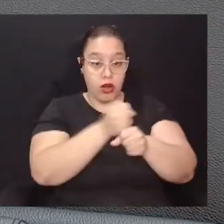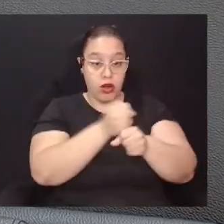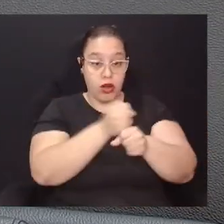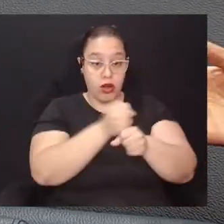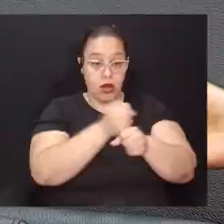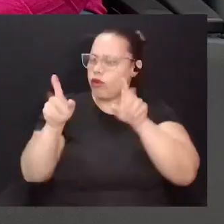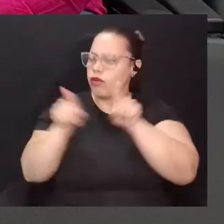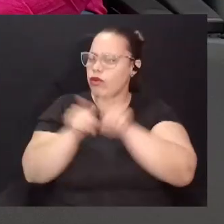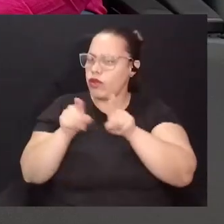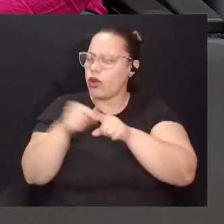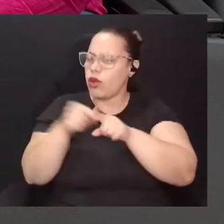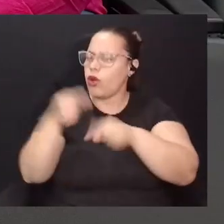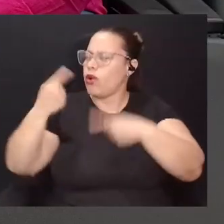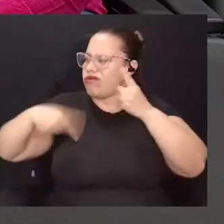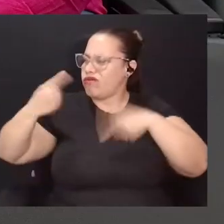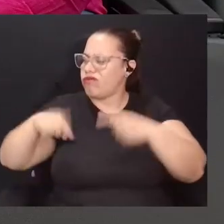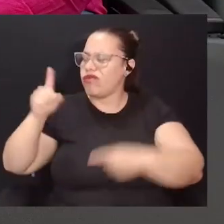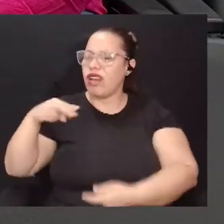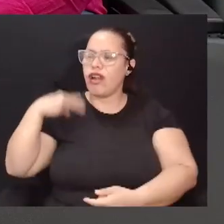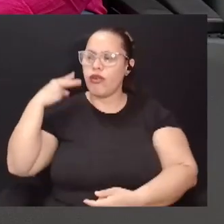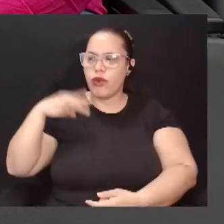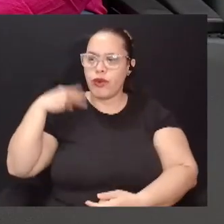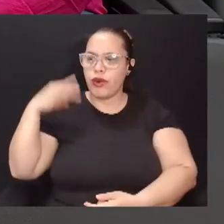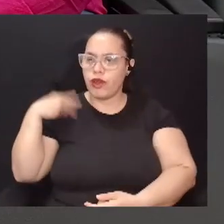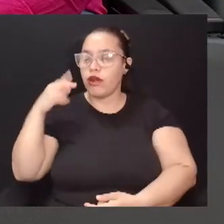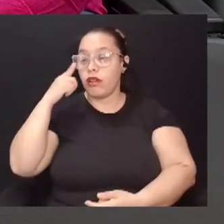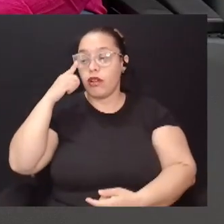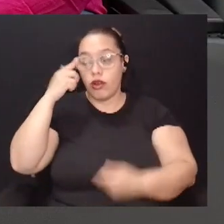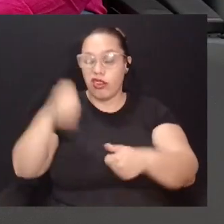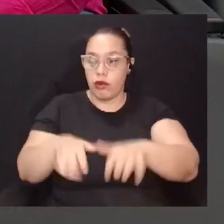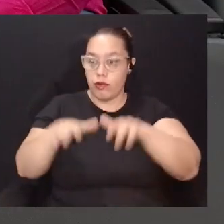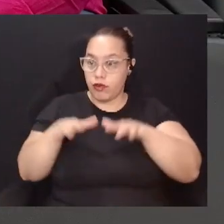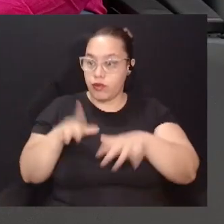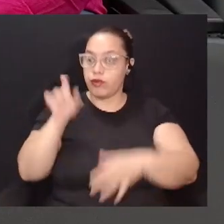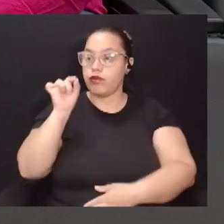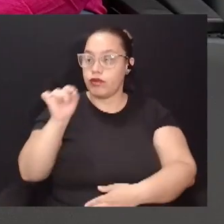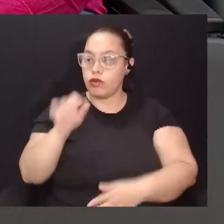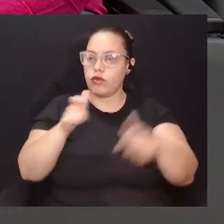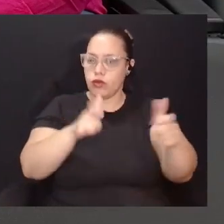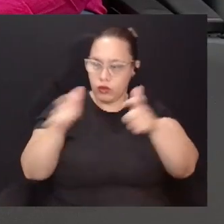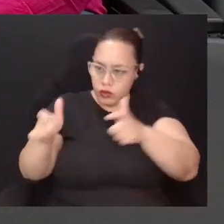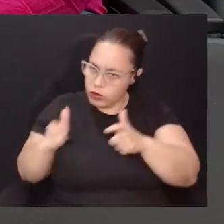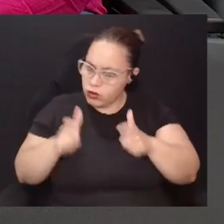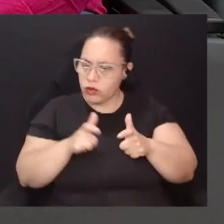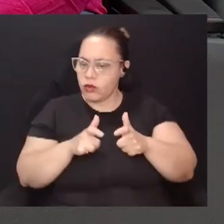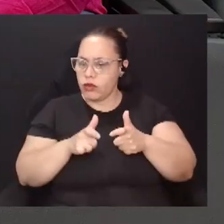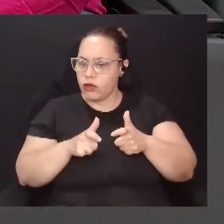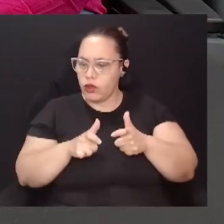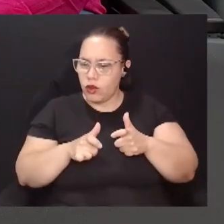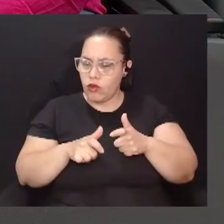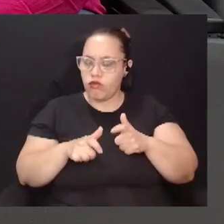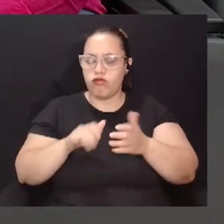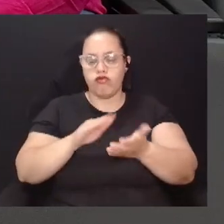nosso povo. E é um tema também bastante debatido, né, vereadora, aqui no plenário, sobre a questão dos espaços, né,